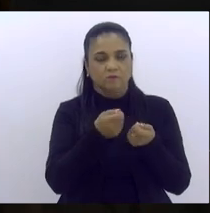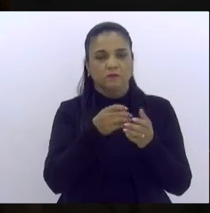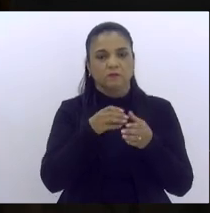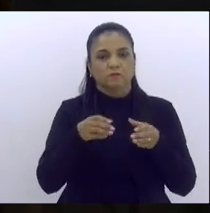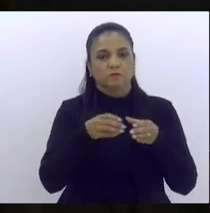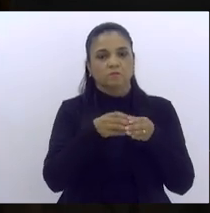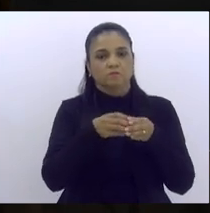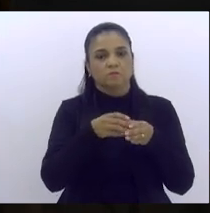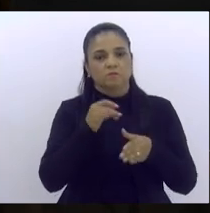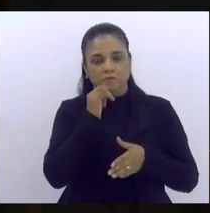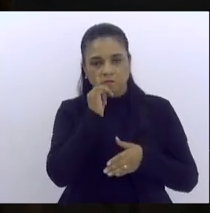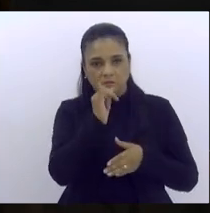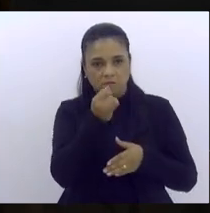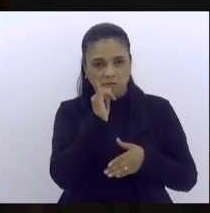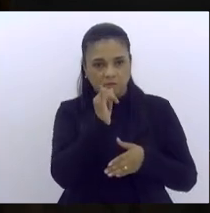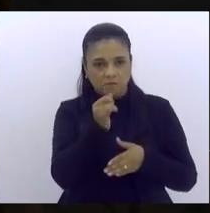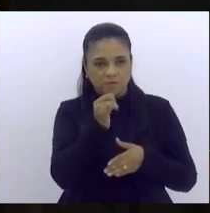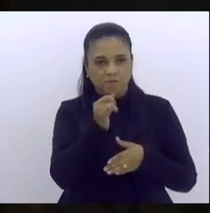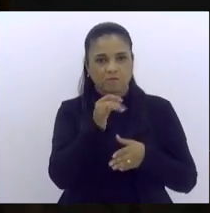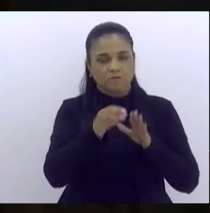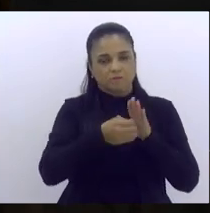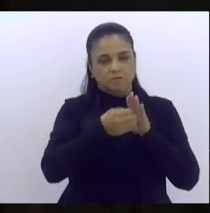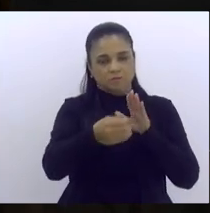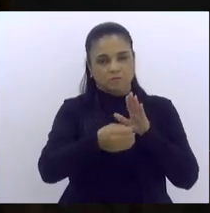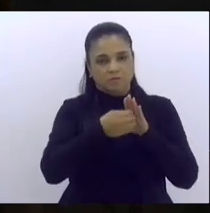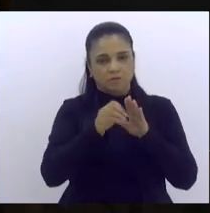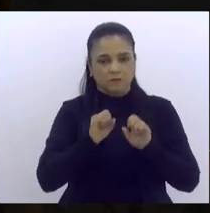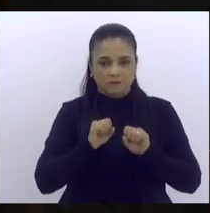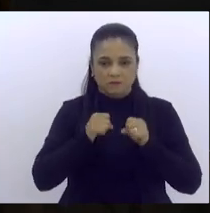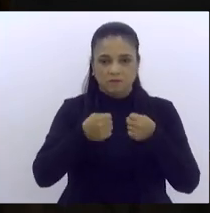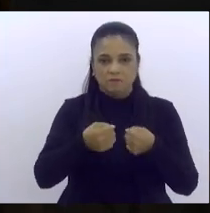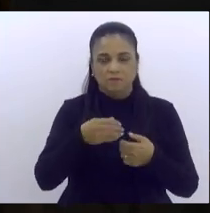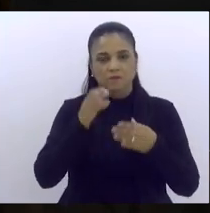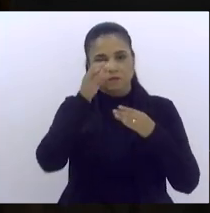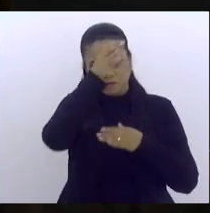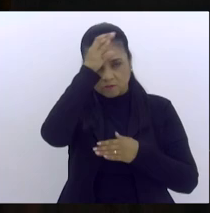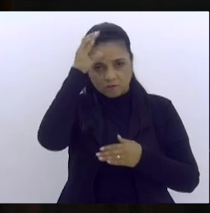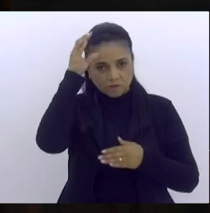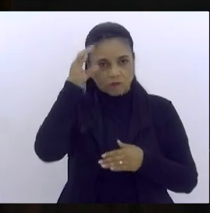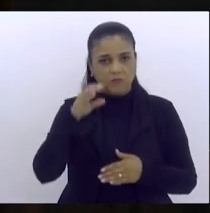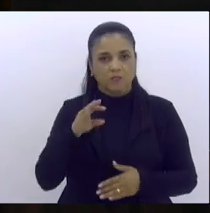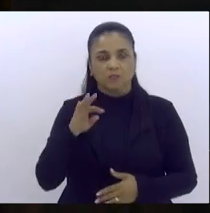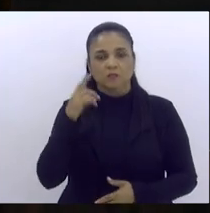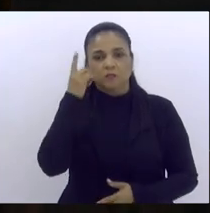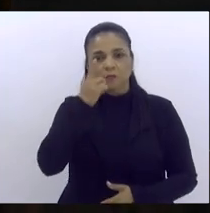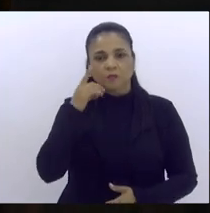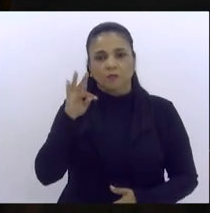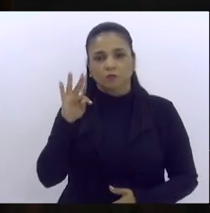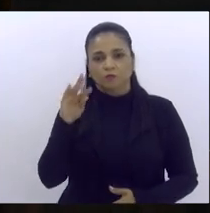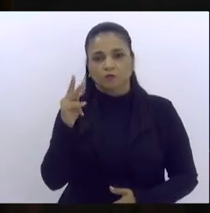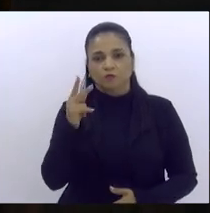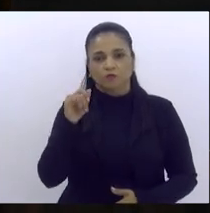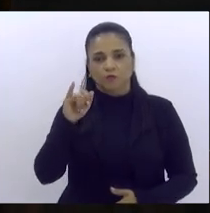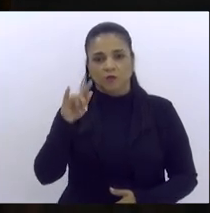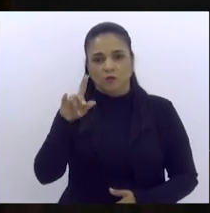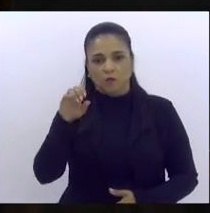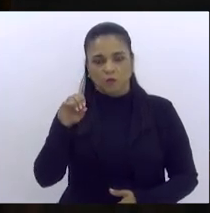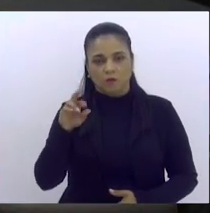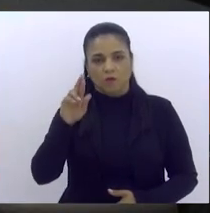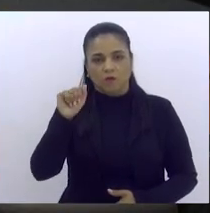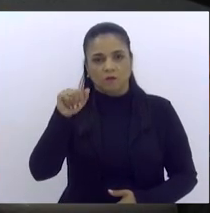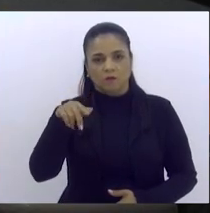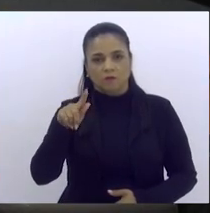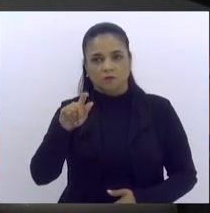emitir parecer pela Comissão de Defesa do Consumidor, deputado Tiago Rangel.